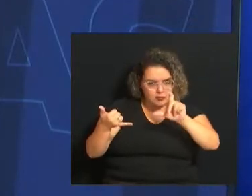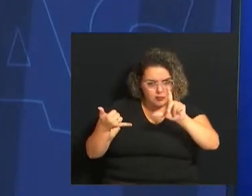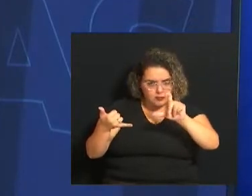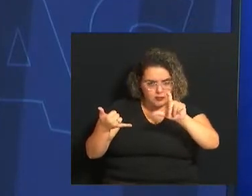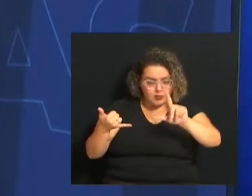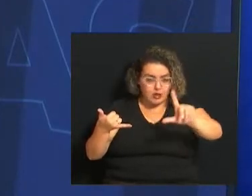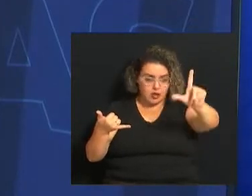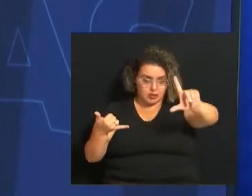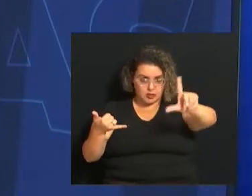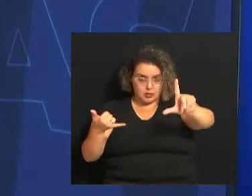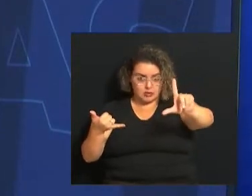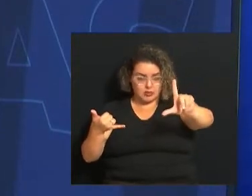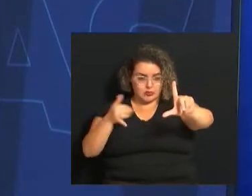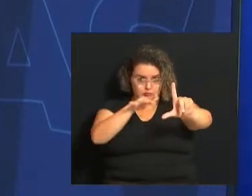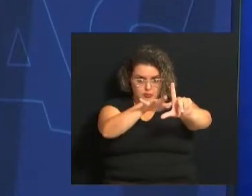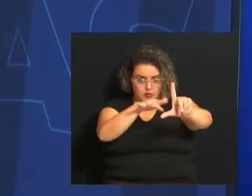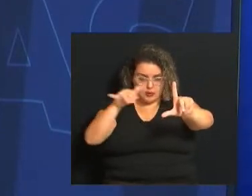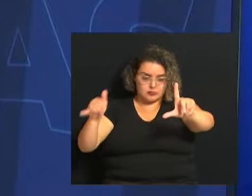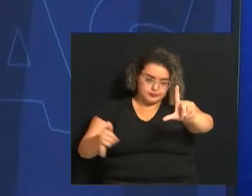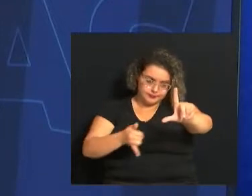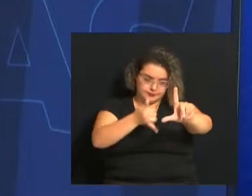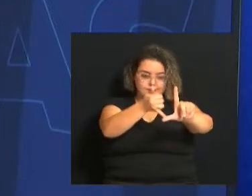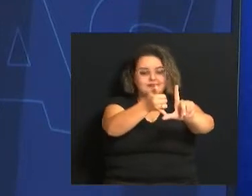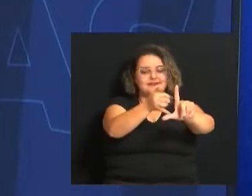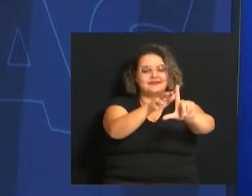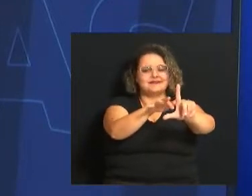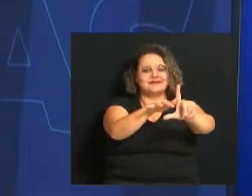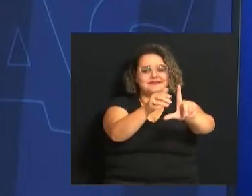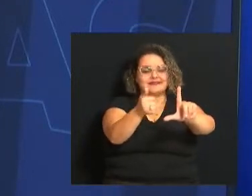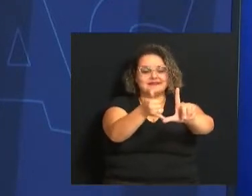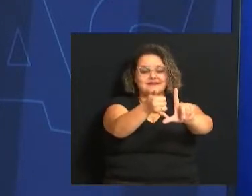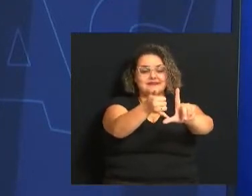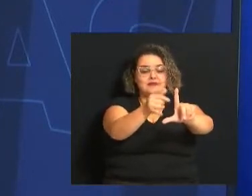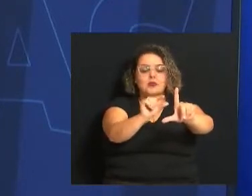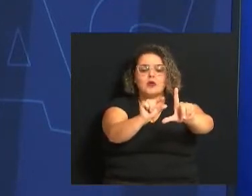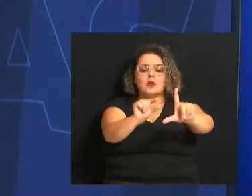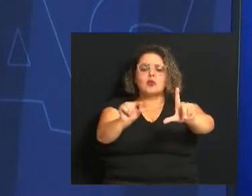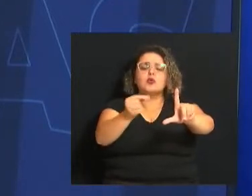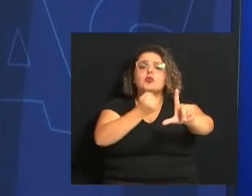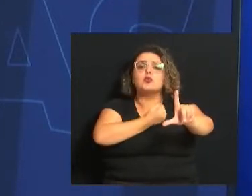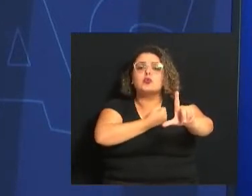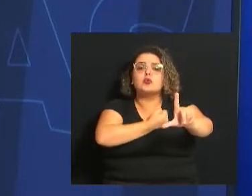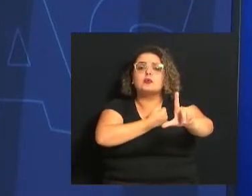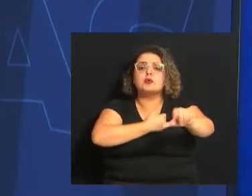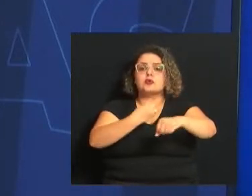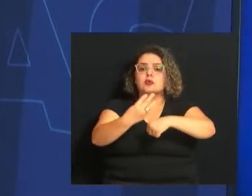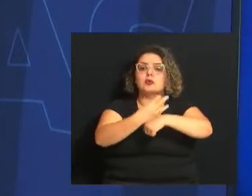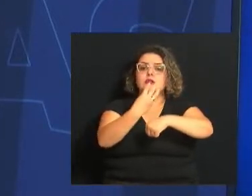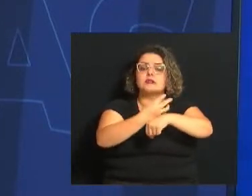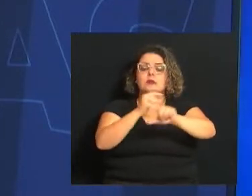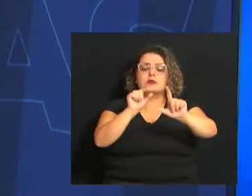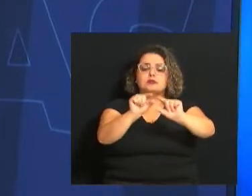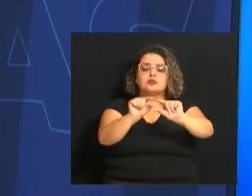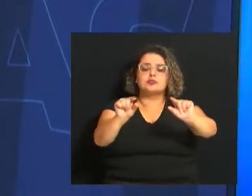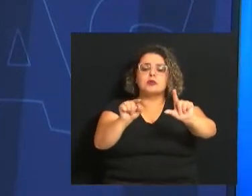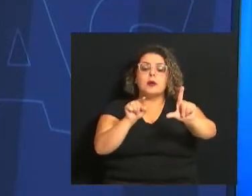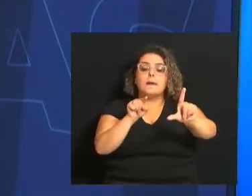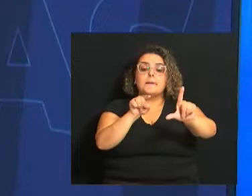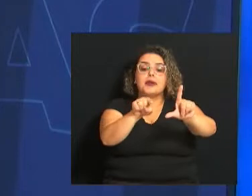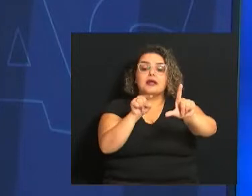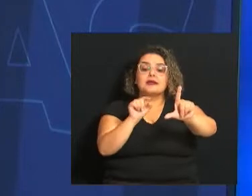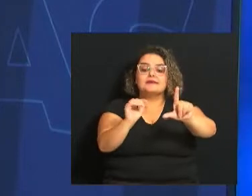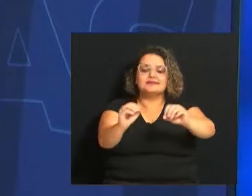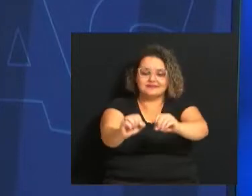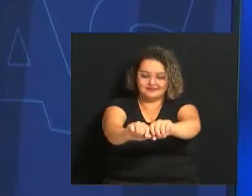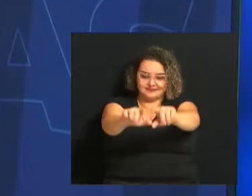foto e você aponta para este QR Code, porque aí já vai aparecer na tela do seu celular o WhatsApp da TV Câmara